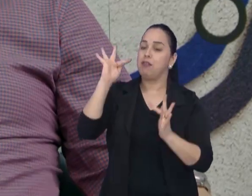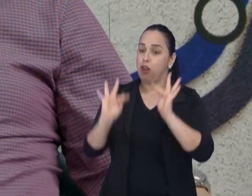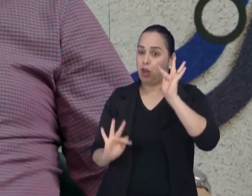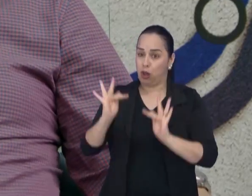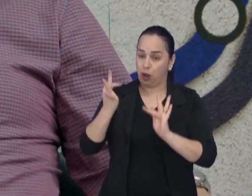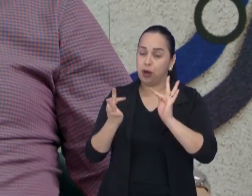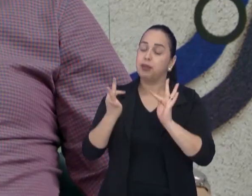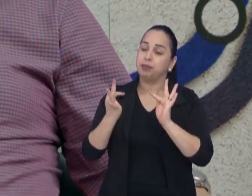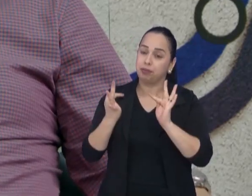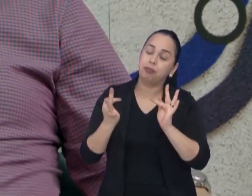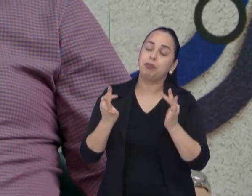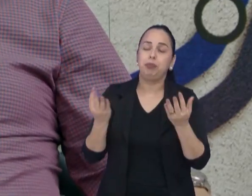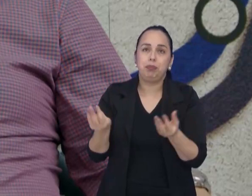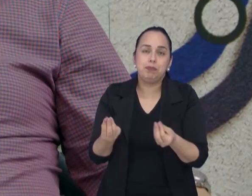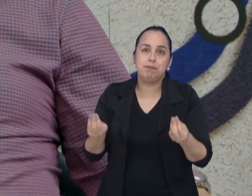temos, pela questão